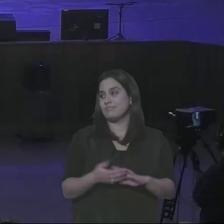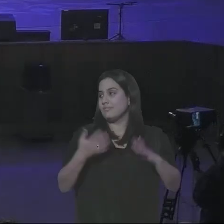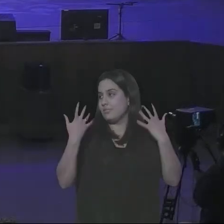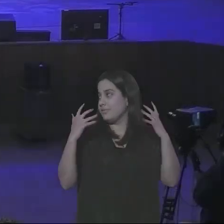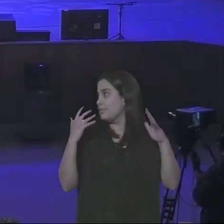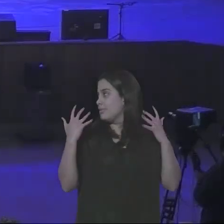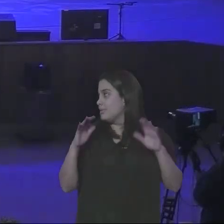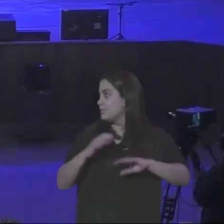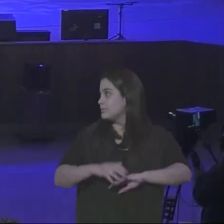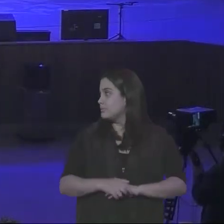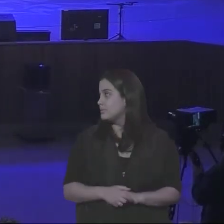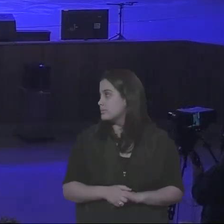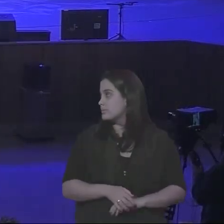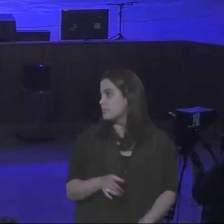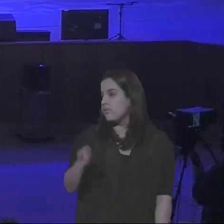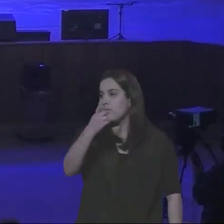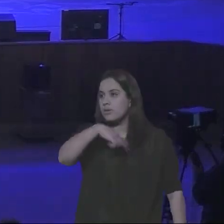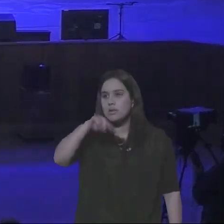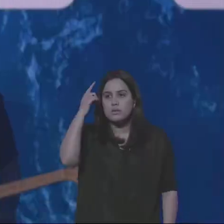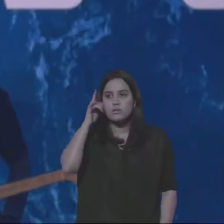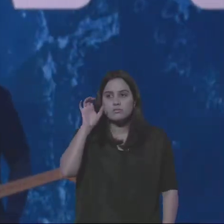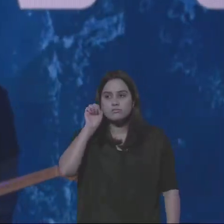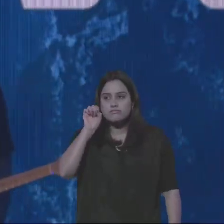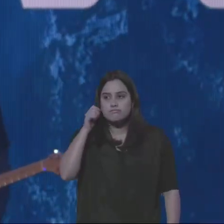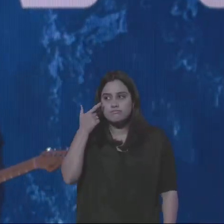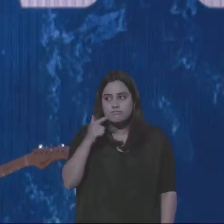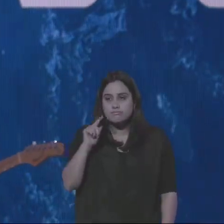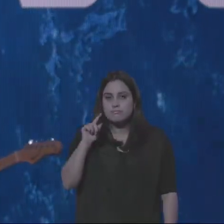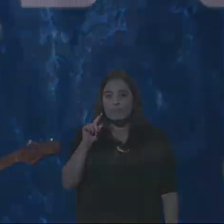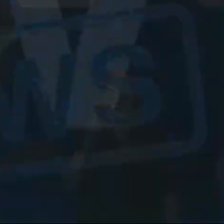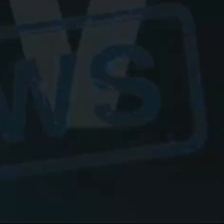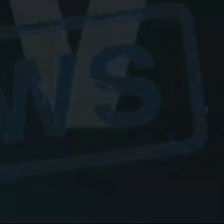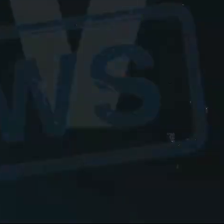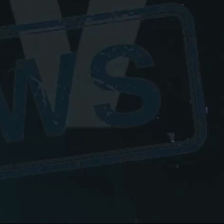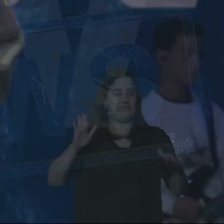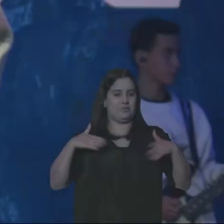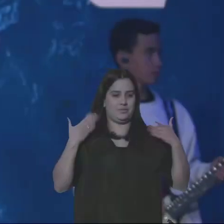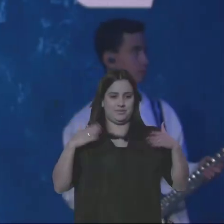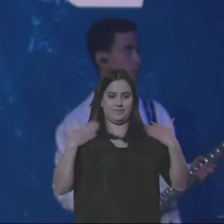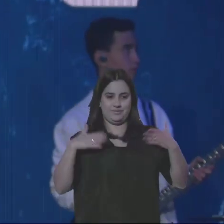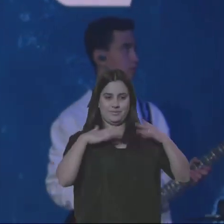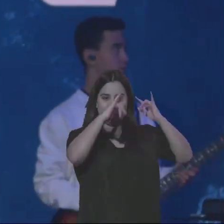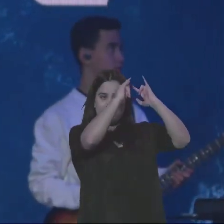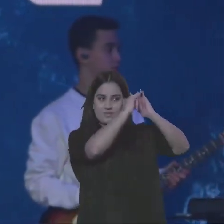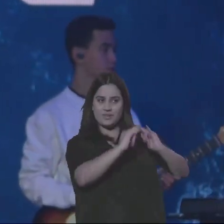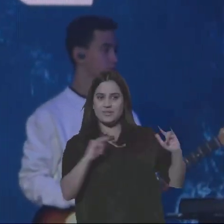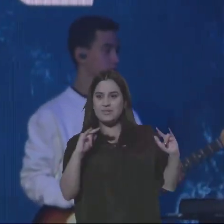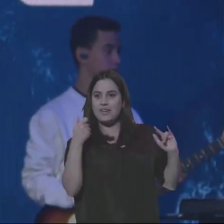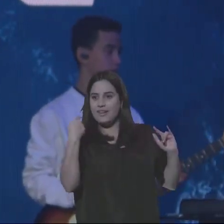Isso aí, galera. Vocês estão me ouvindo? Tá me ouvindo? Estão animados pro Flow Camp?